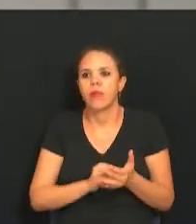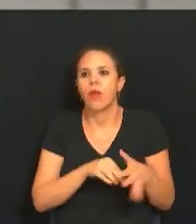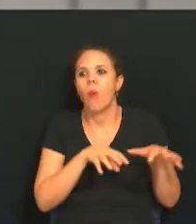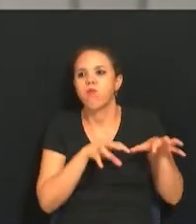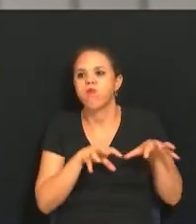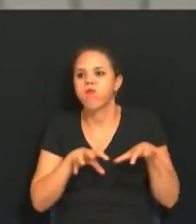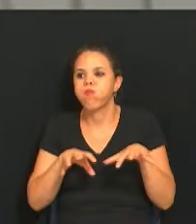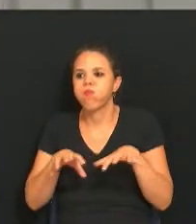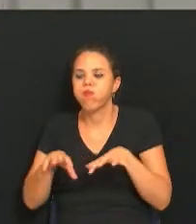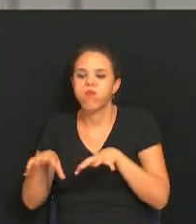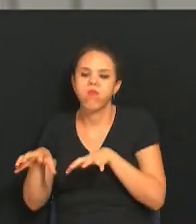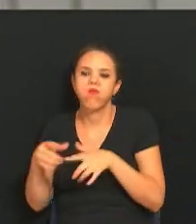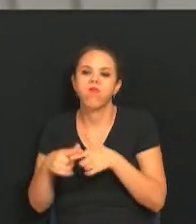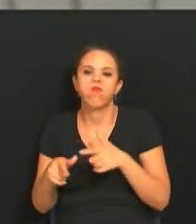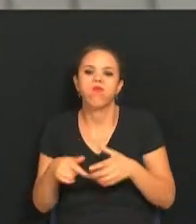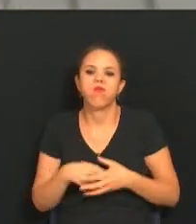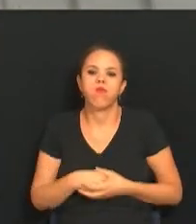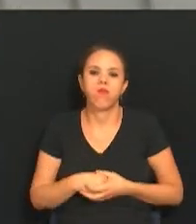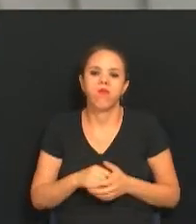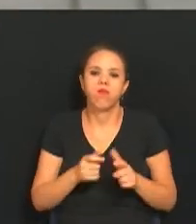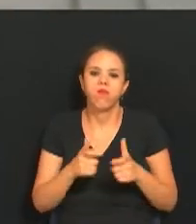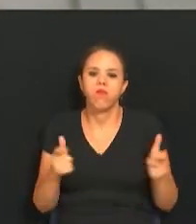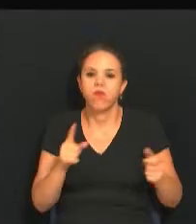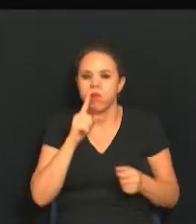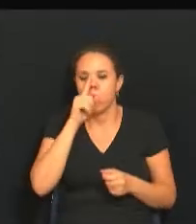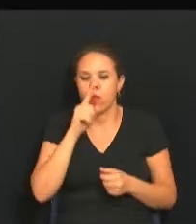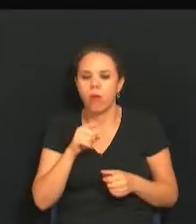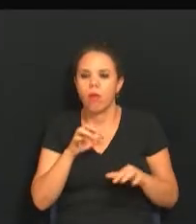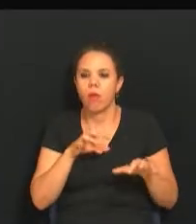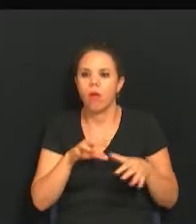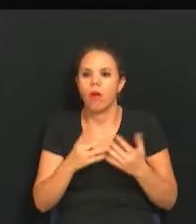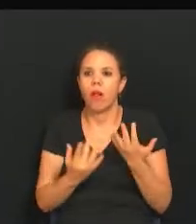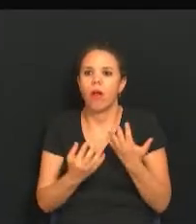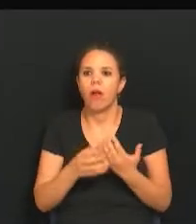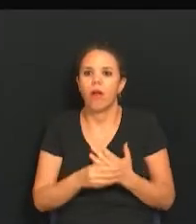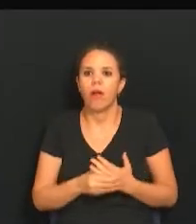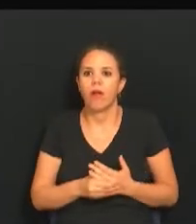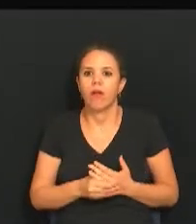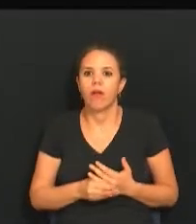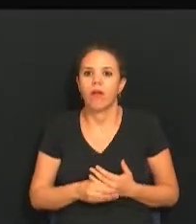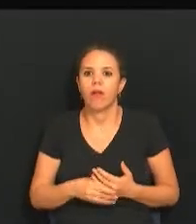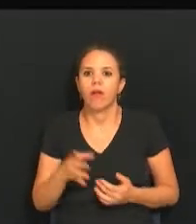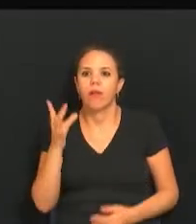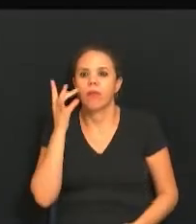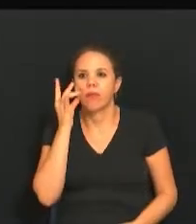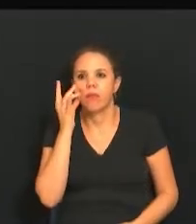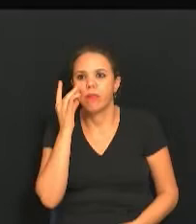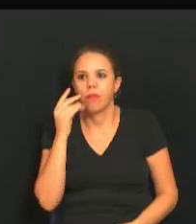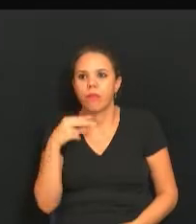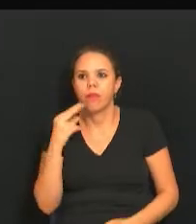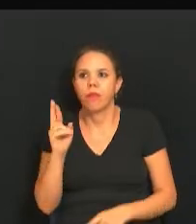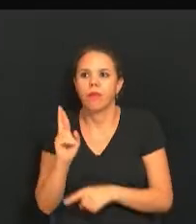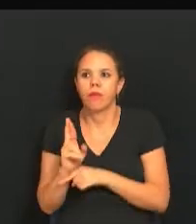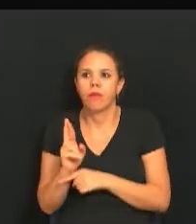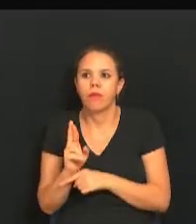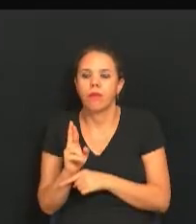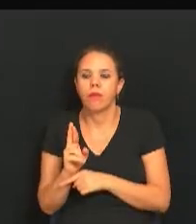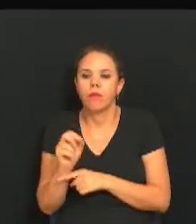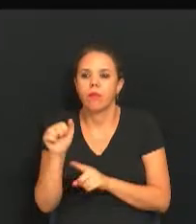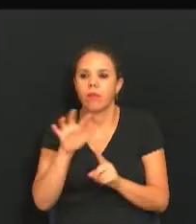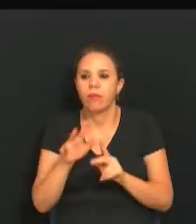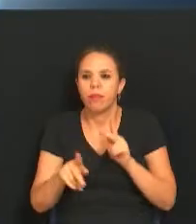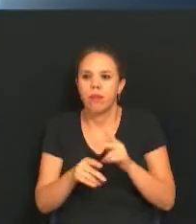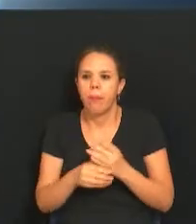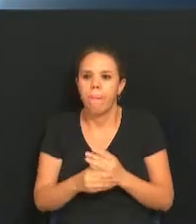baixa umidade e aumento de risco de queimadas. A comissão contou com a presença dos representantes da sociedade